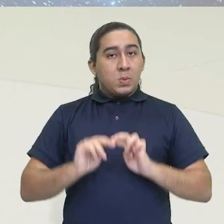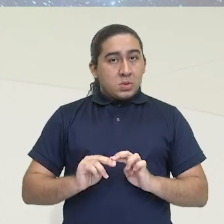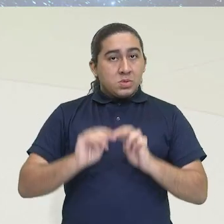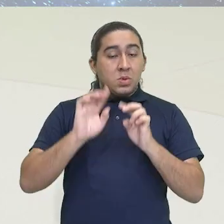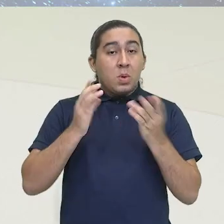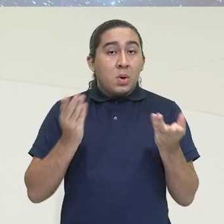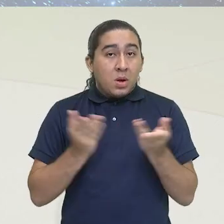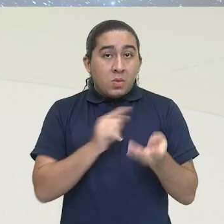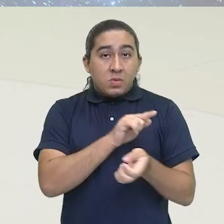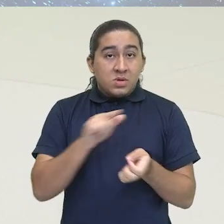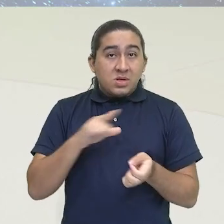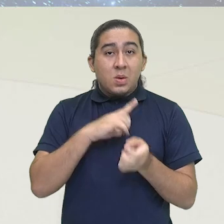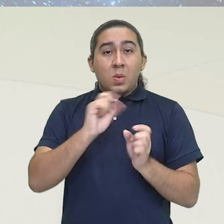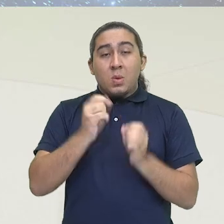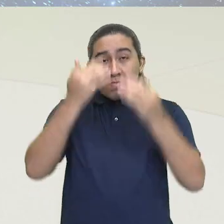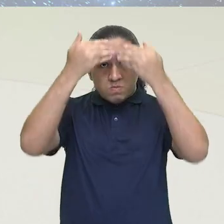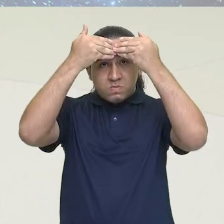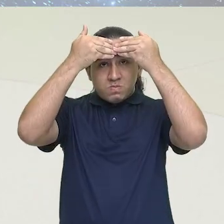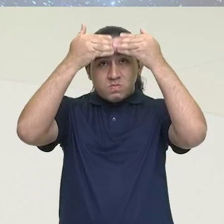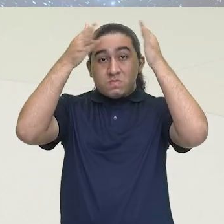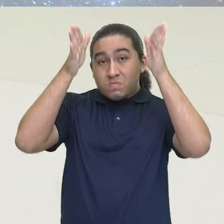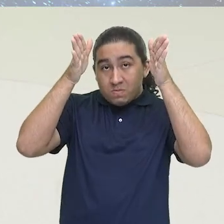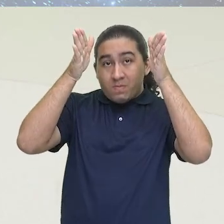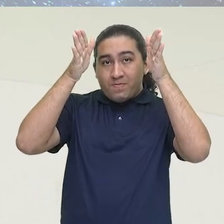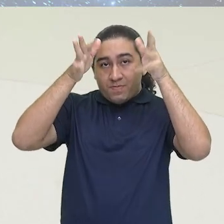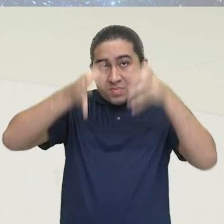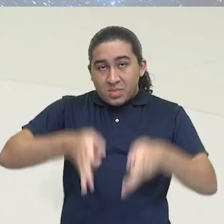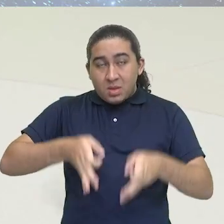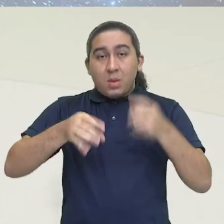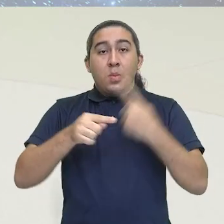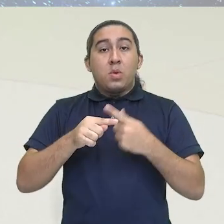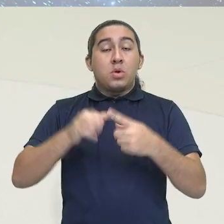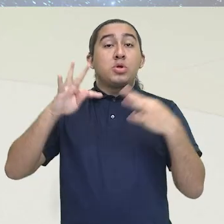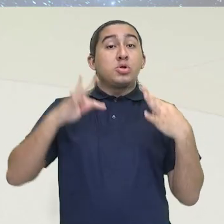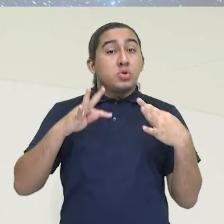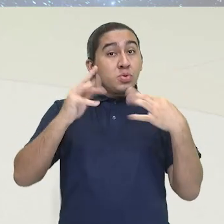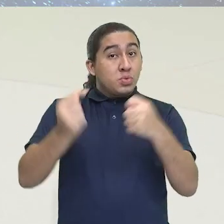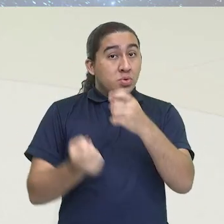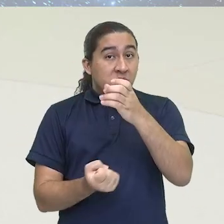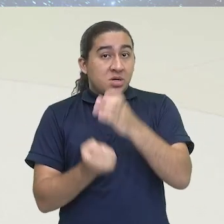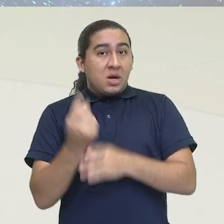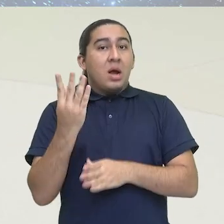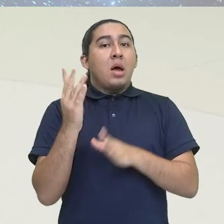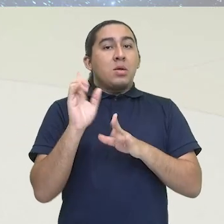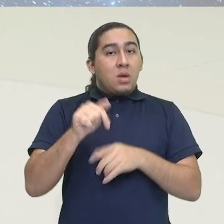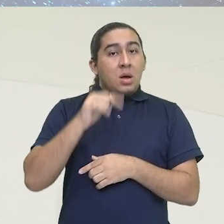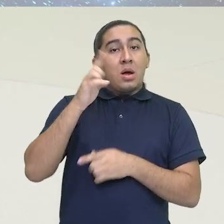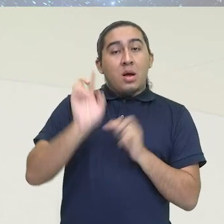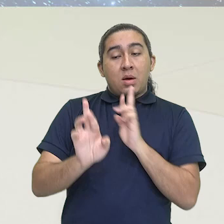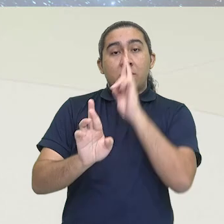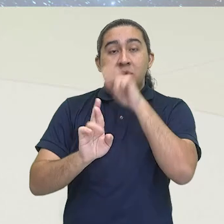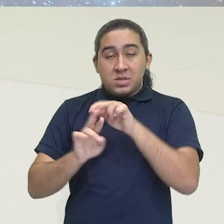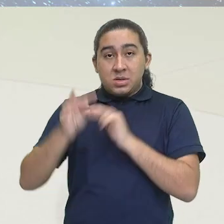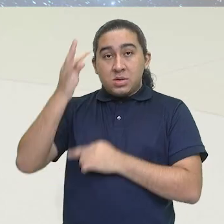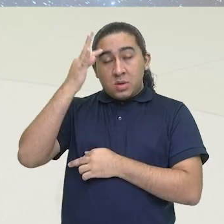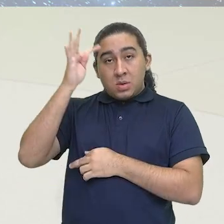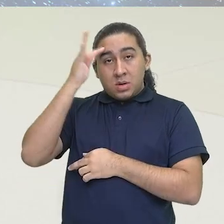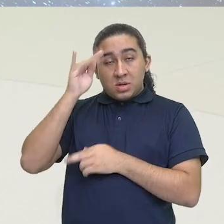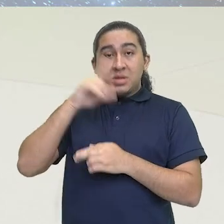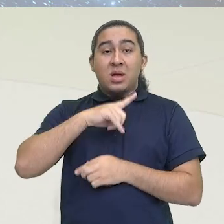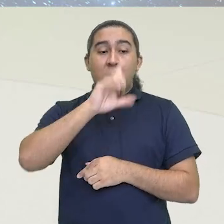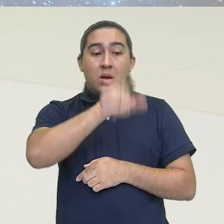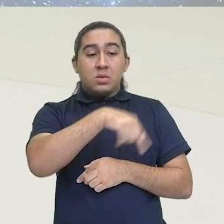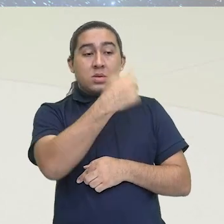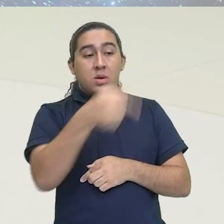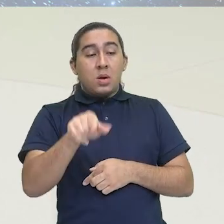quero que vocês abram um pouquinho a mente de vocês, porque tudo que foi criado aqui como teoria e foi ou refutado